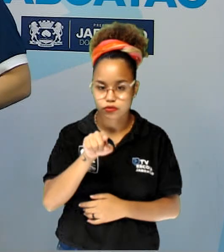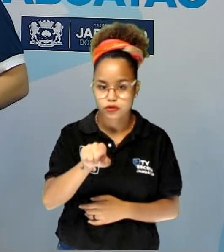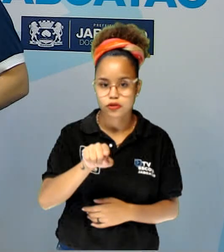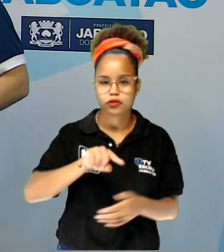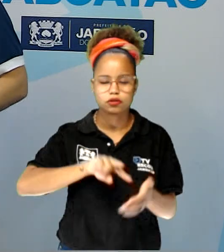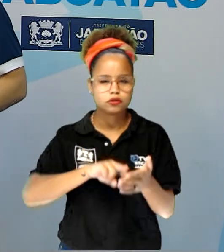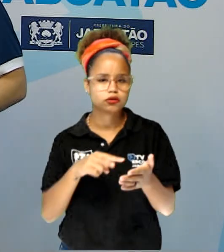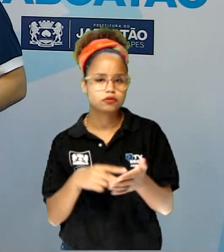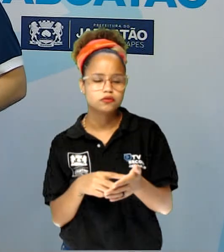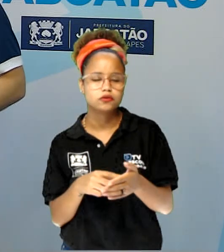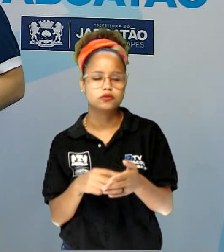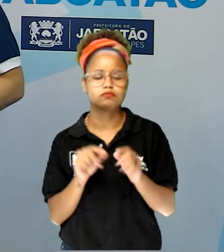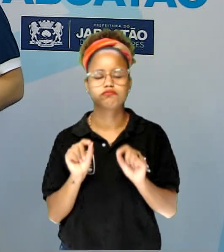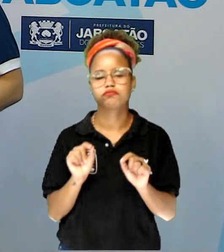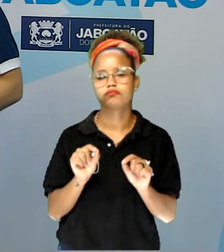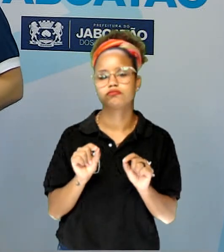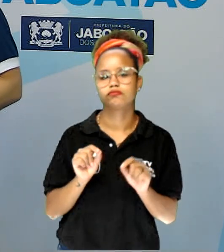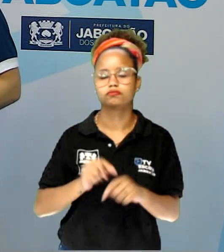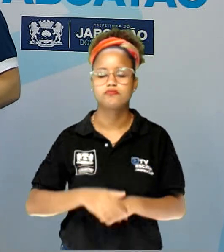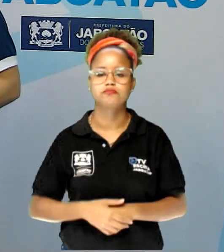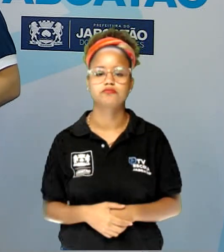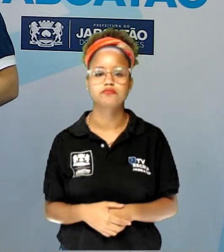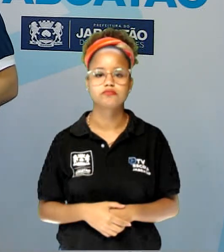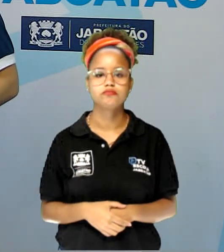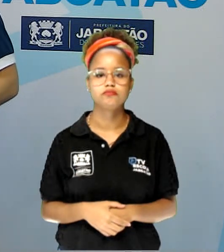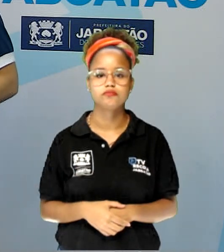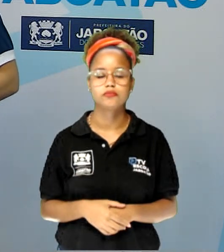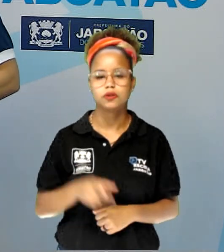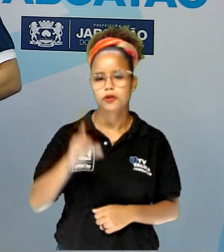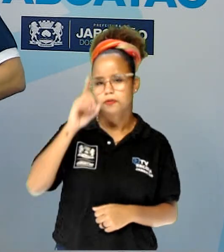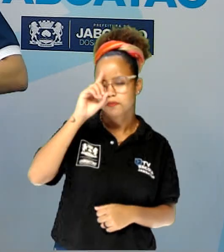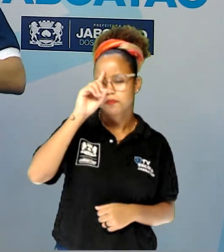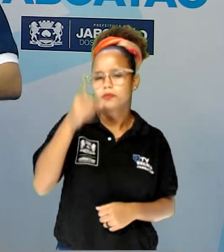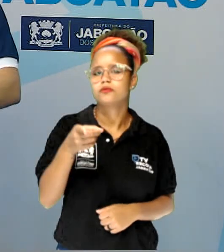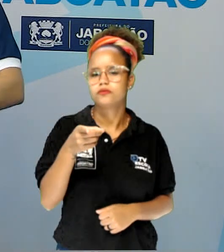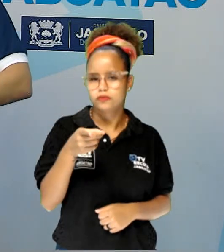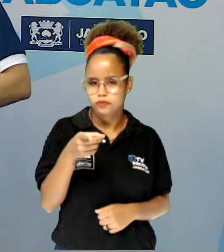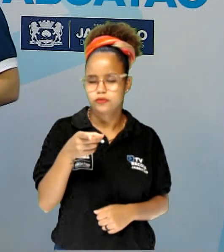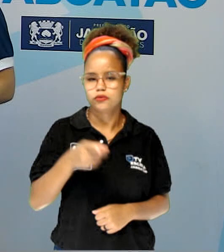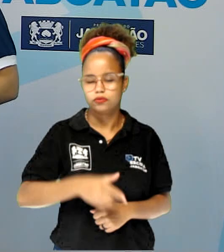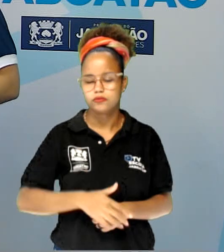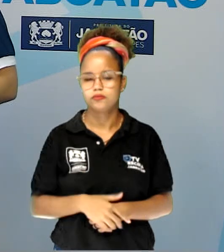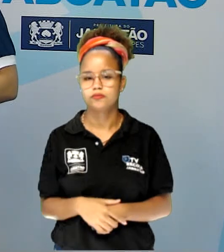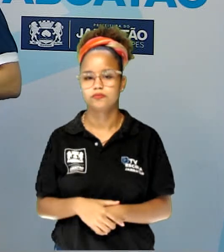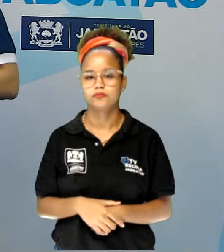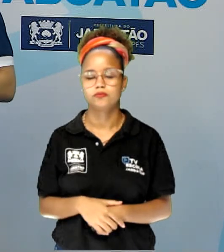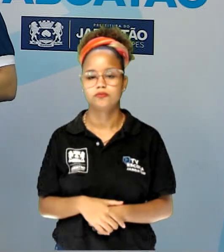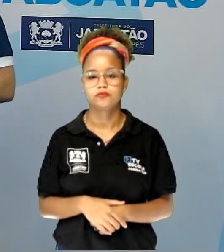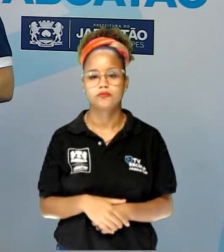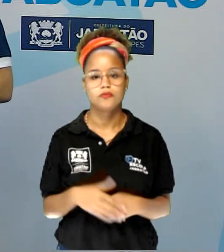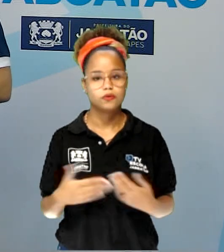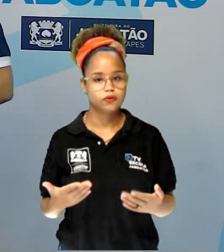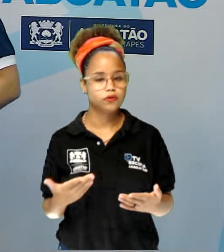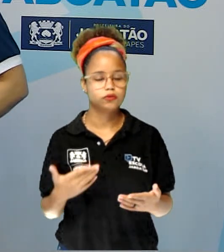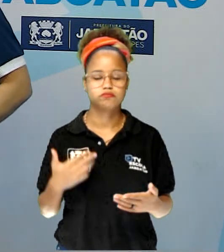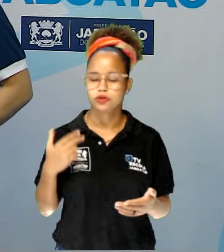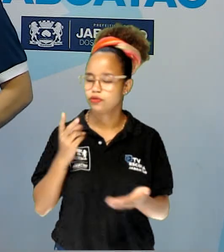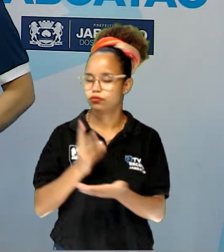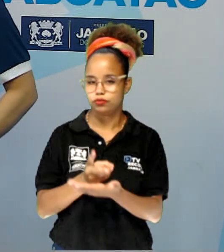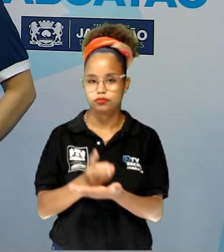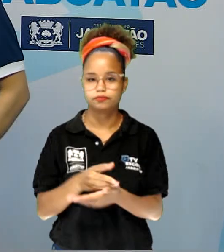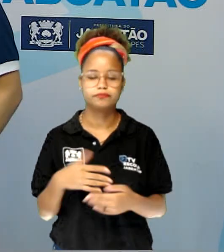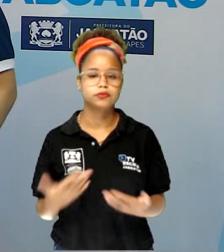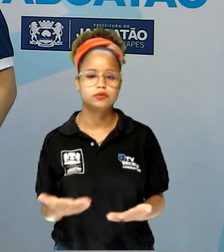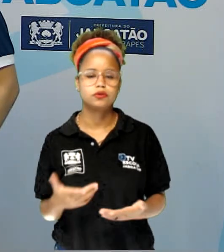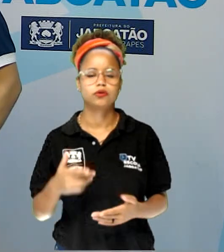dão ideia de comando, né? Ordenando fazer alguma coisa e por aí vai. Dessa forma,